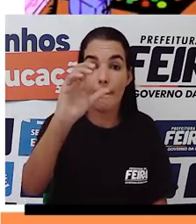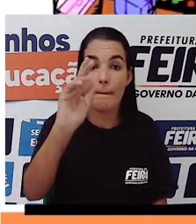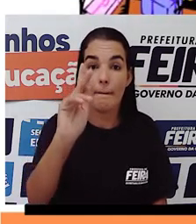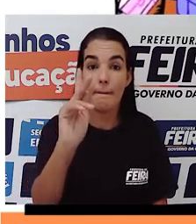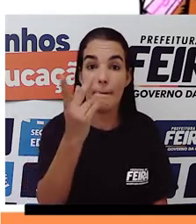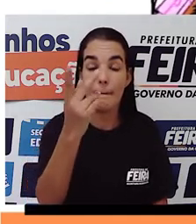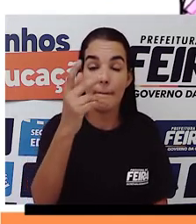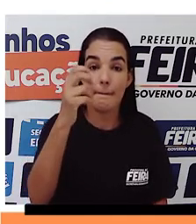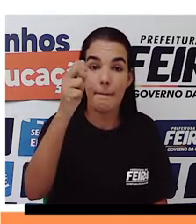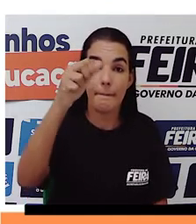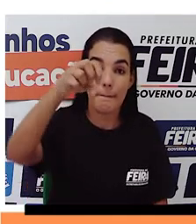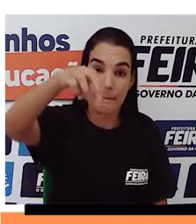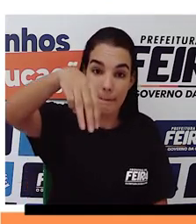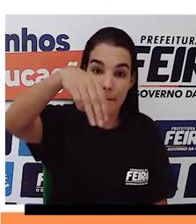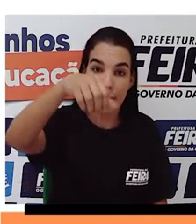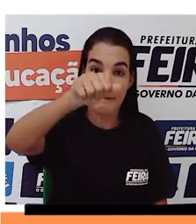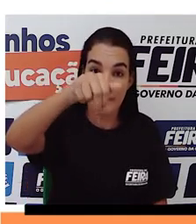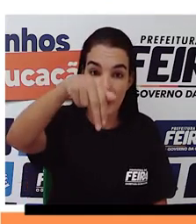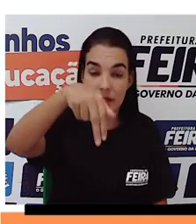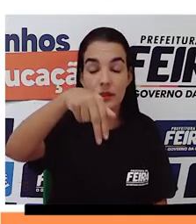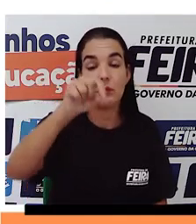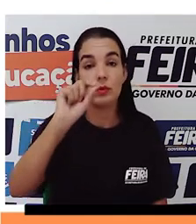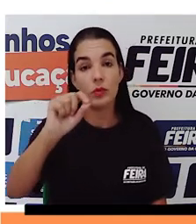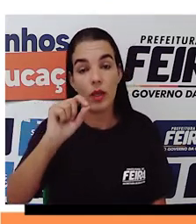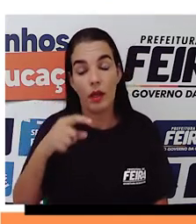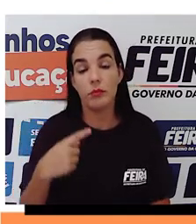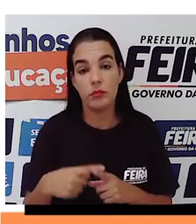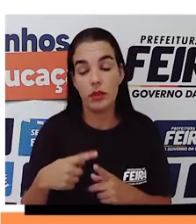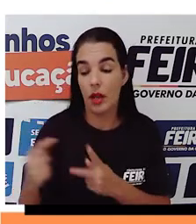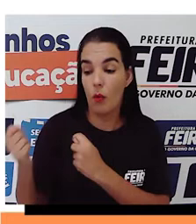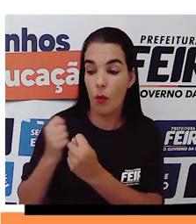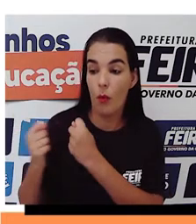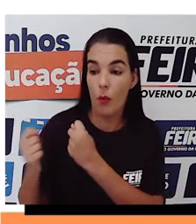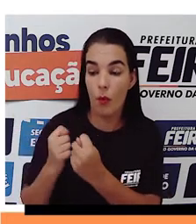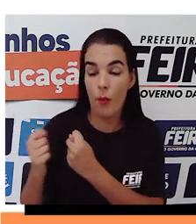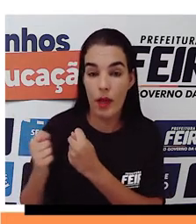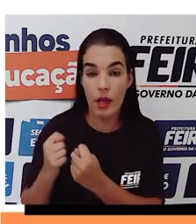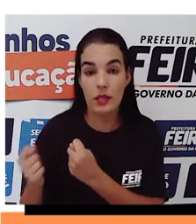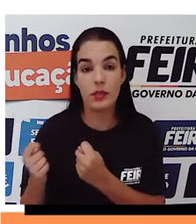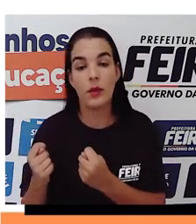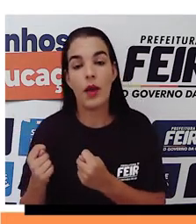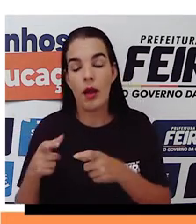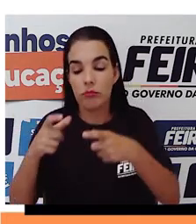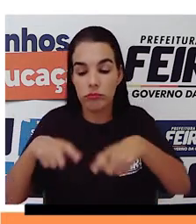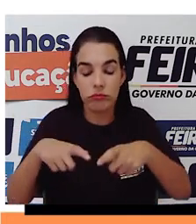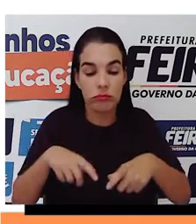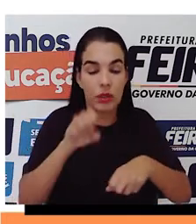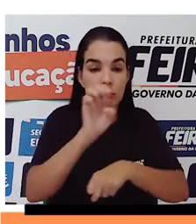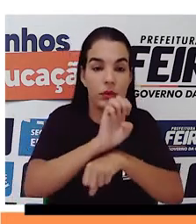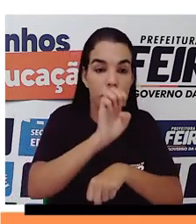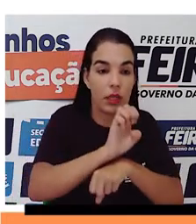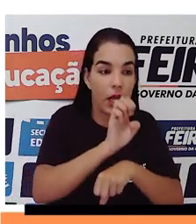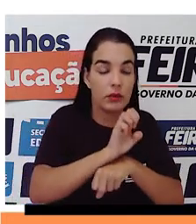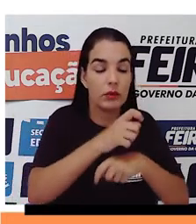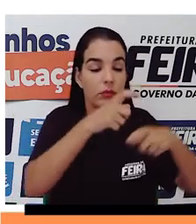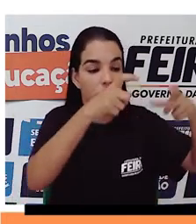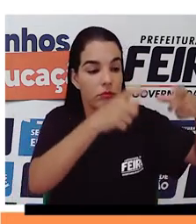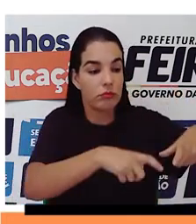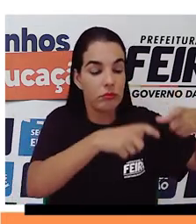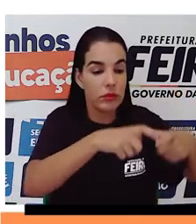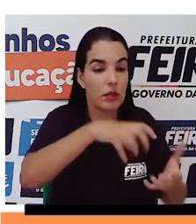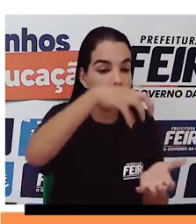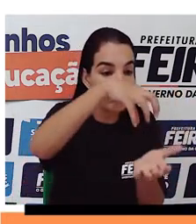na insatisfação com a Companhia de Comércio do Maranhão. Desde que essa companhia foi instalada naquela